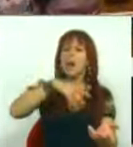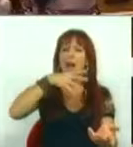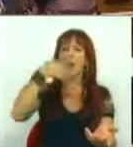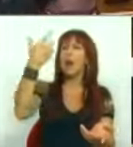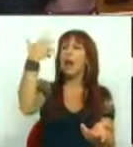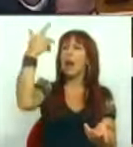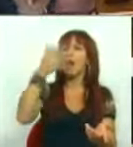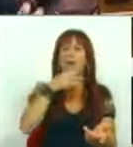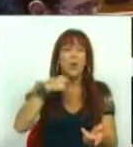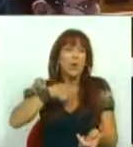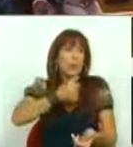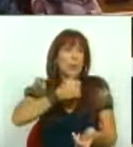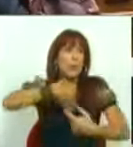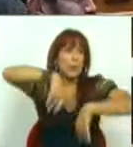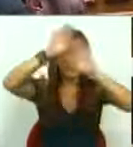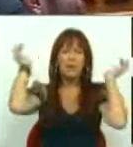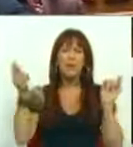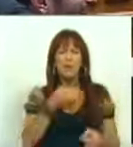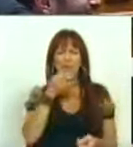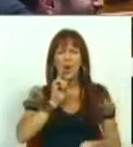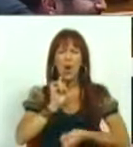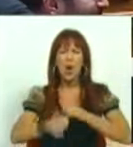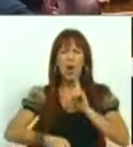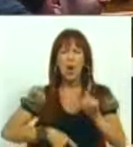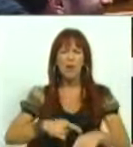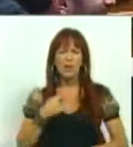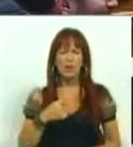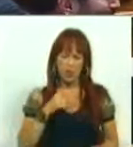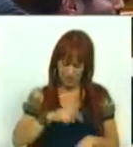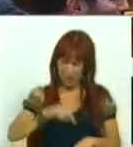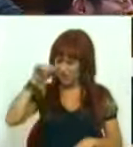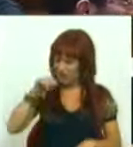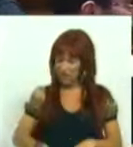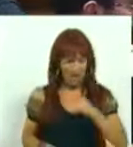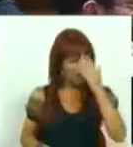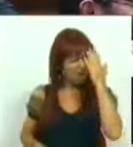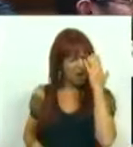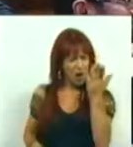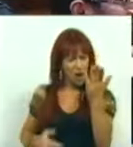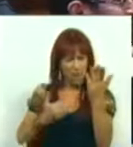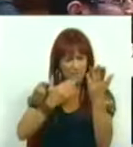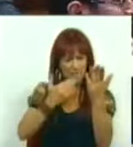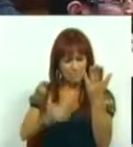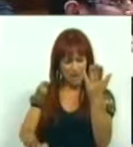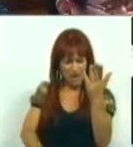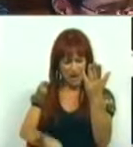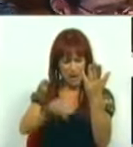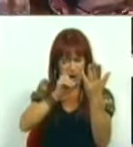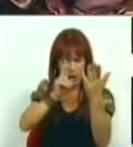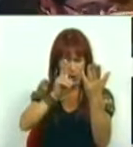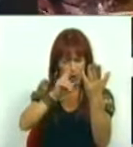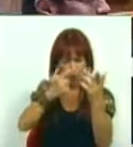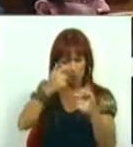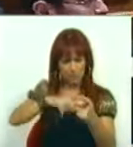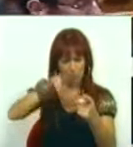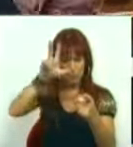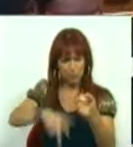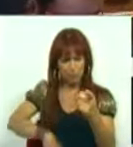arengou, falou do que entendeu e do que quis, mas não falou daquilo que era oportuno neste momento, que era pedido de desculpa